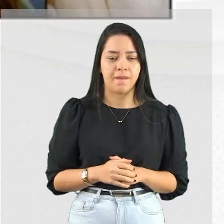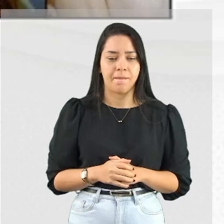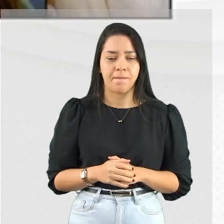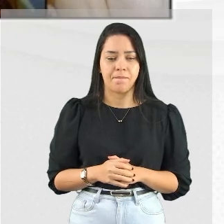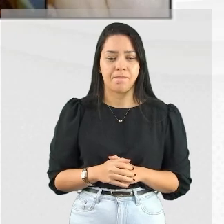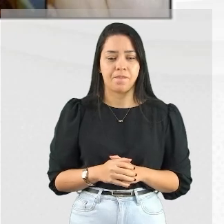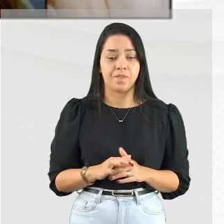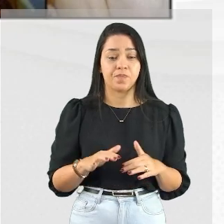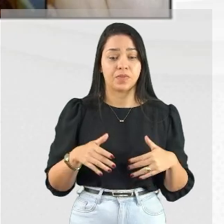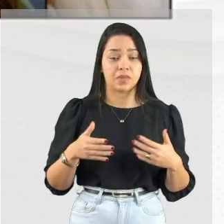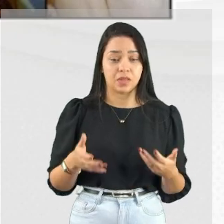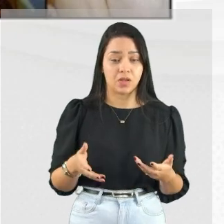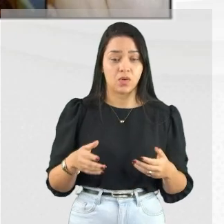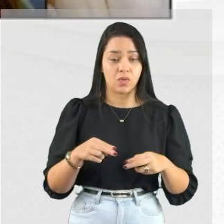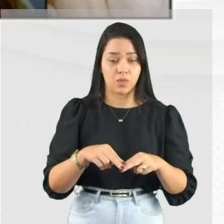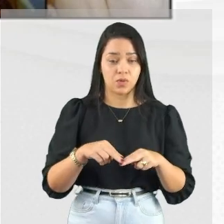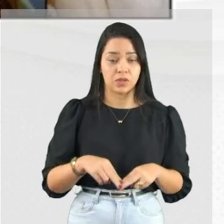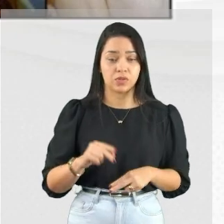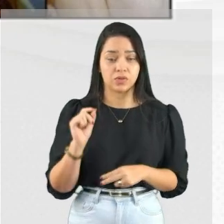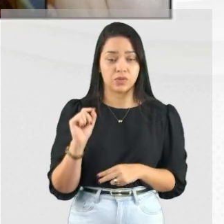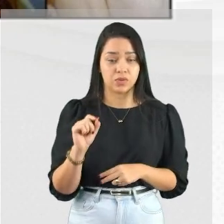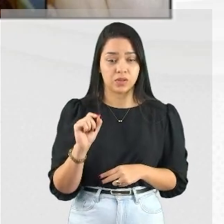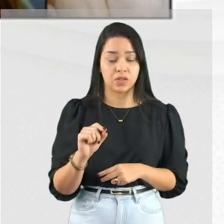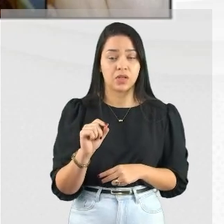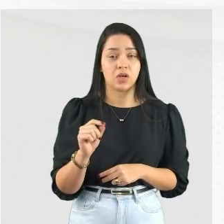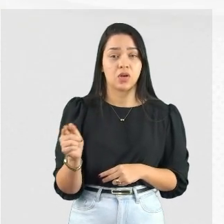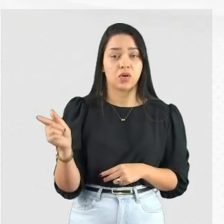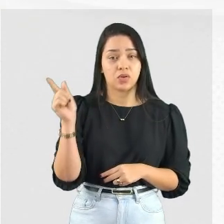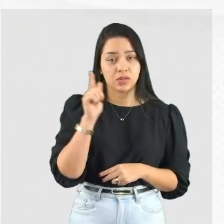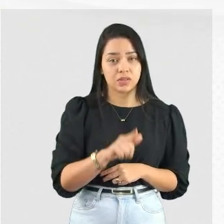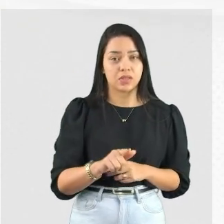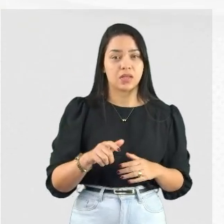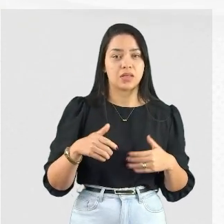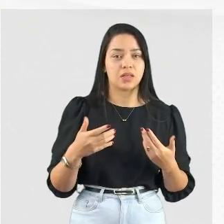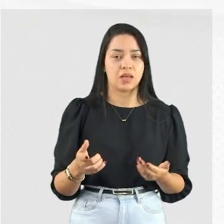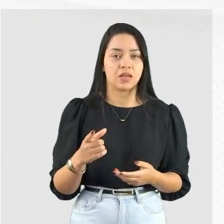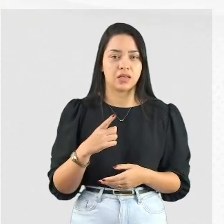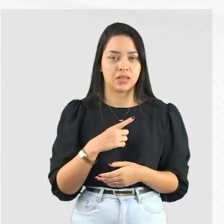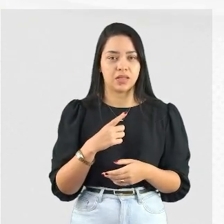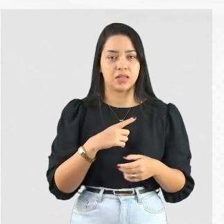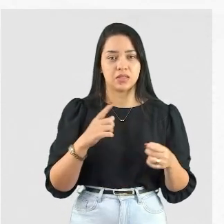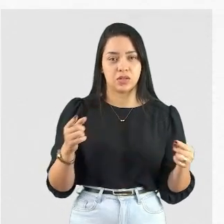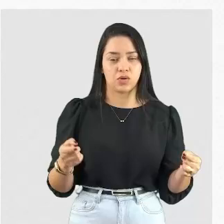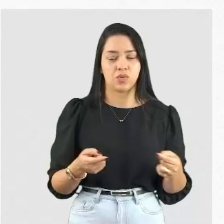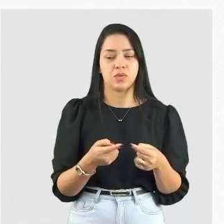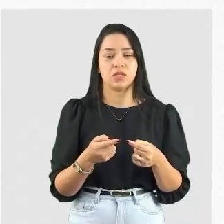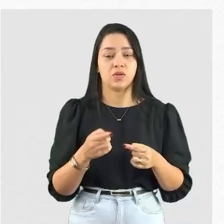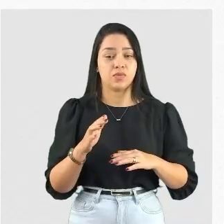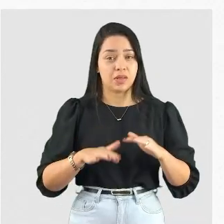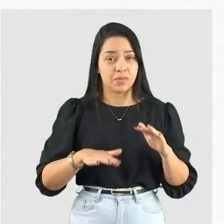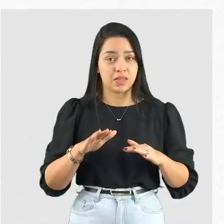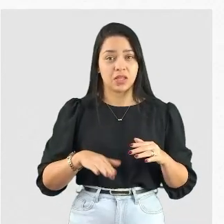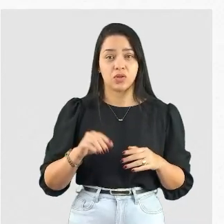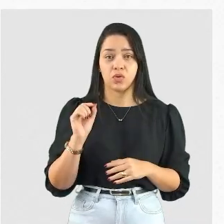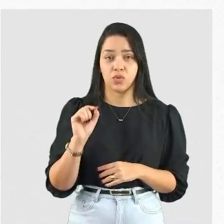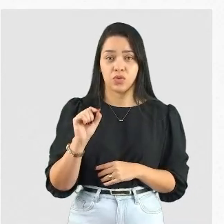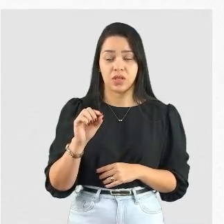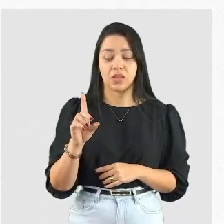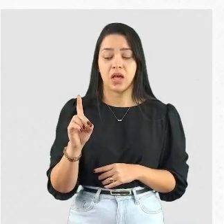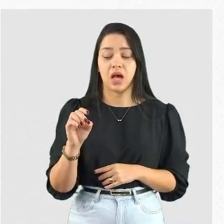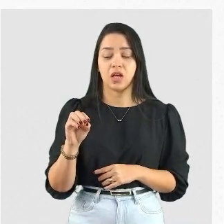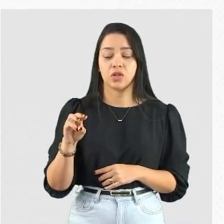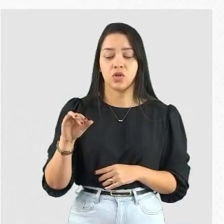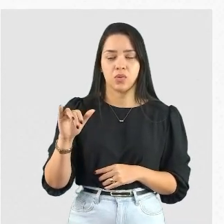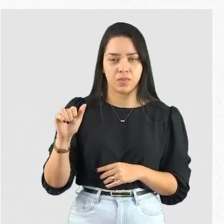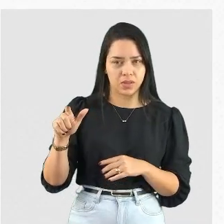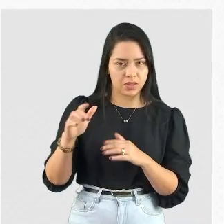tá? Então, a partir daí, pessoal, a gente consegue fazer essa combinação, dependendo da dominância